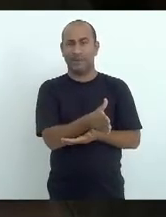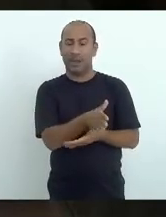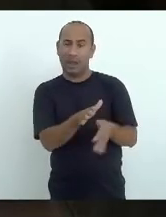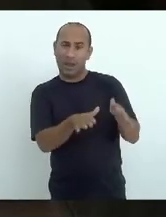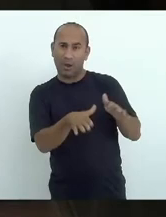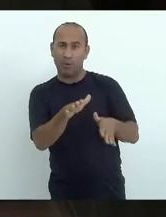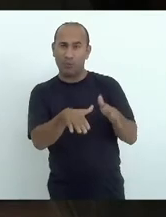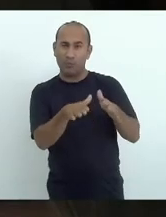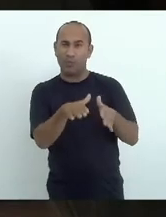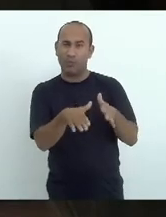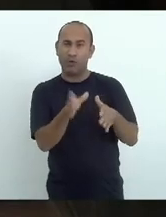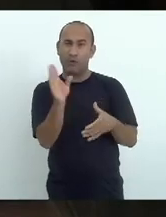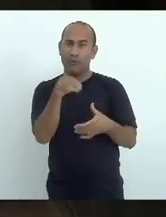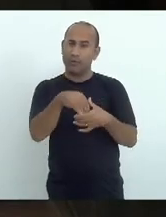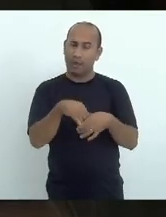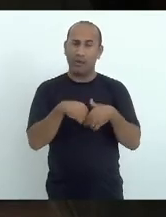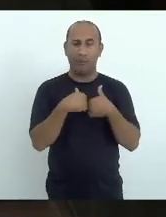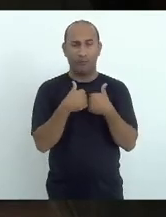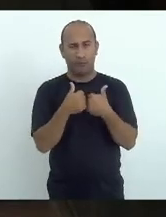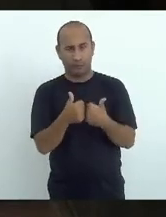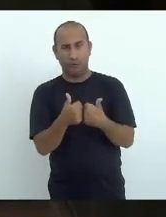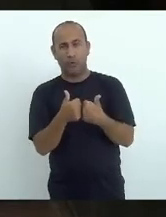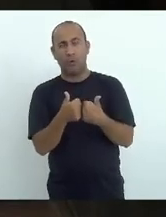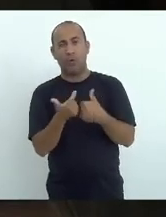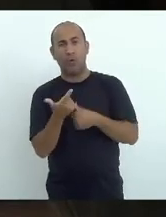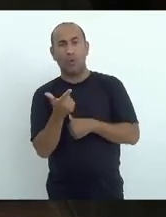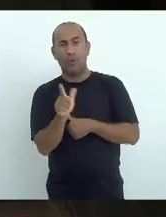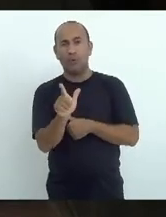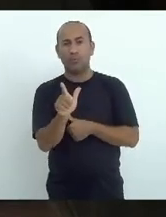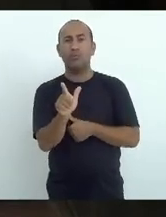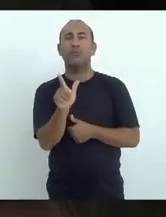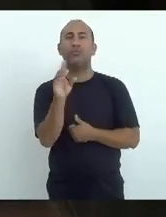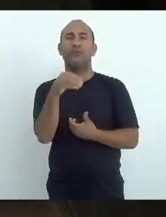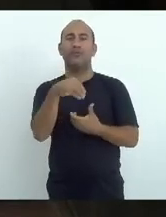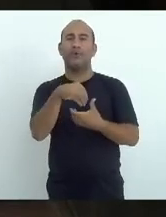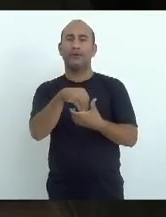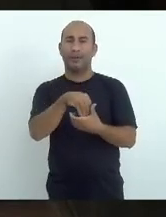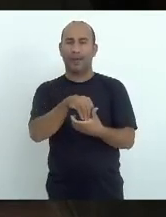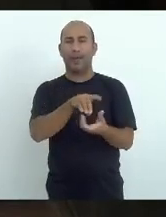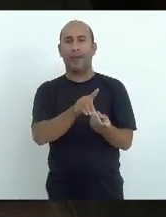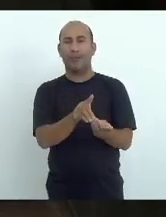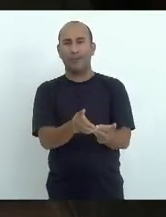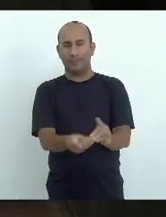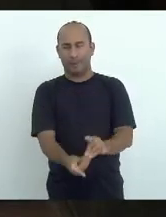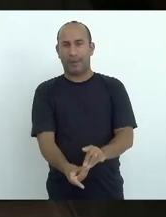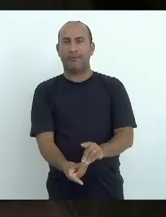votaram a favor e outros votaram